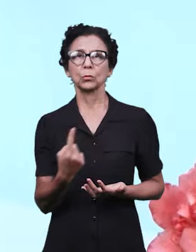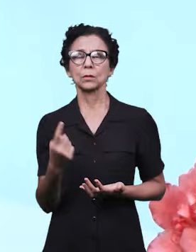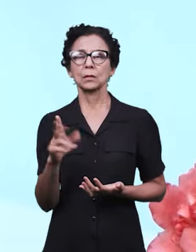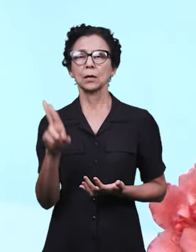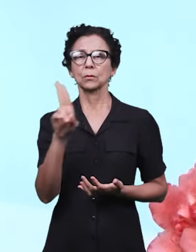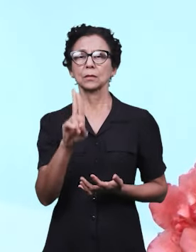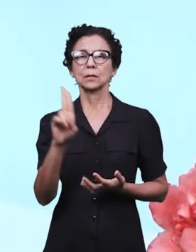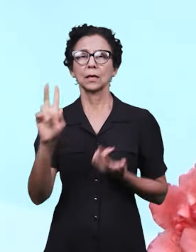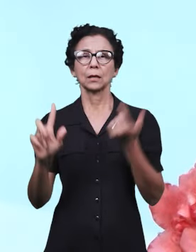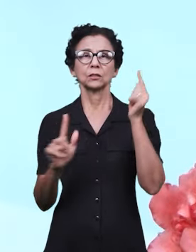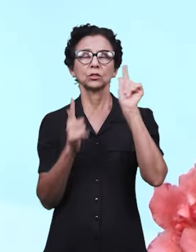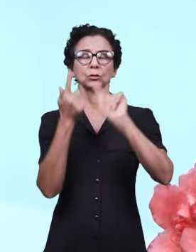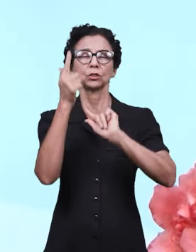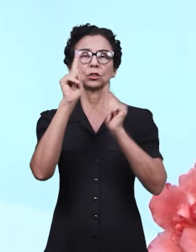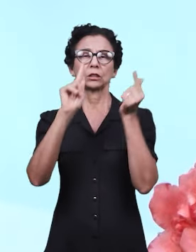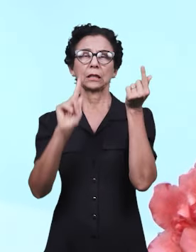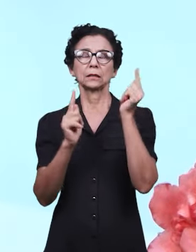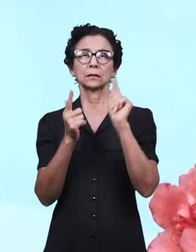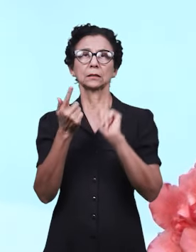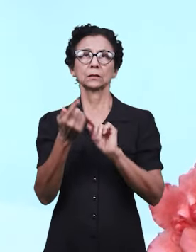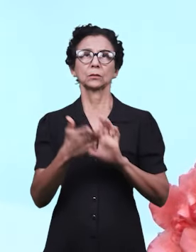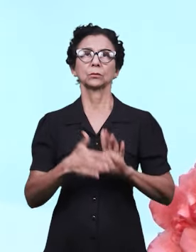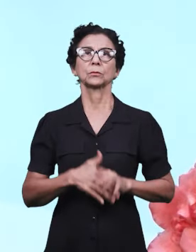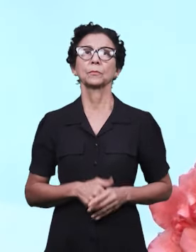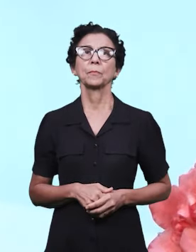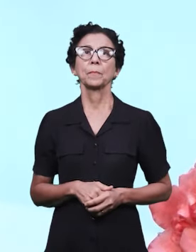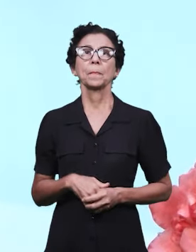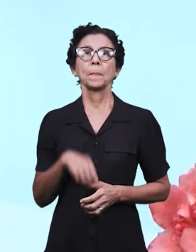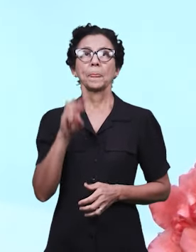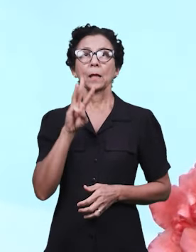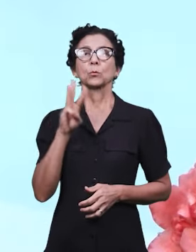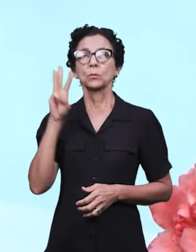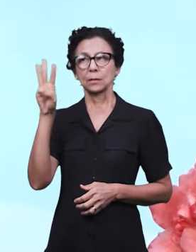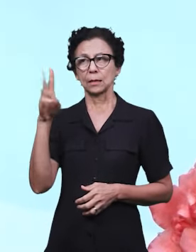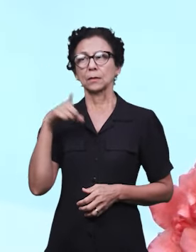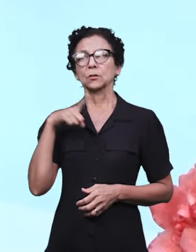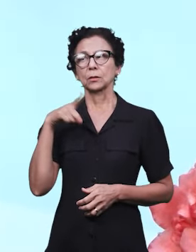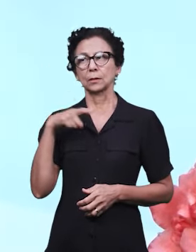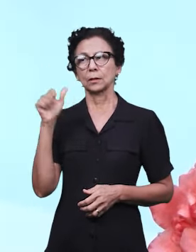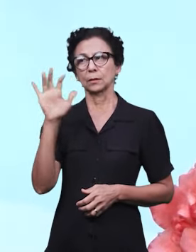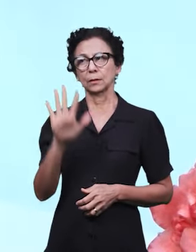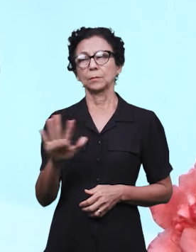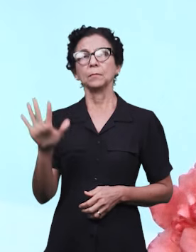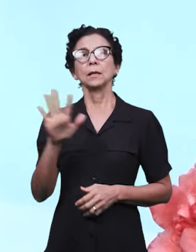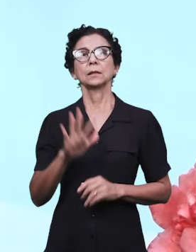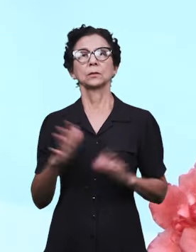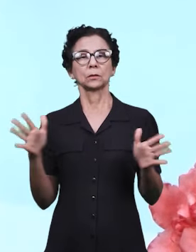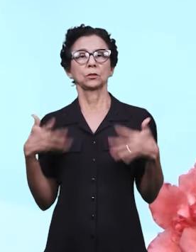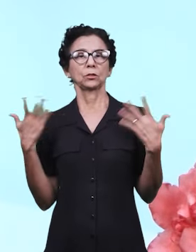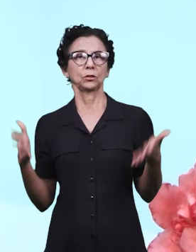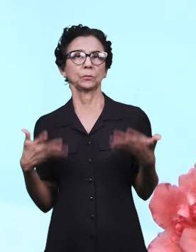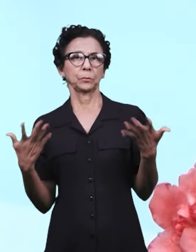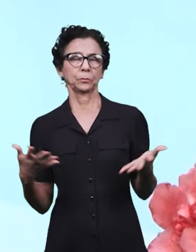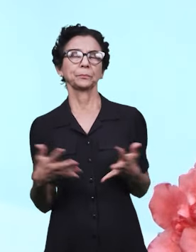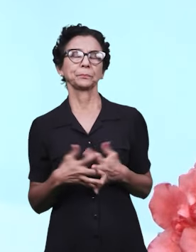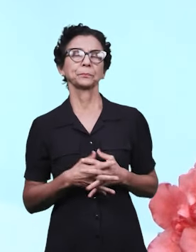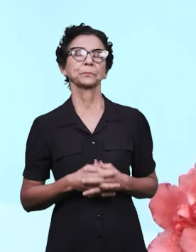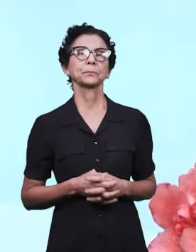estou comentando, que também está no site, já é com este estímulo, que ela vê que é o momento ela fazer os